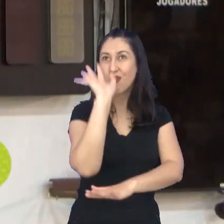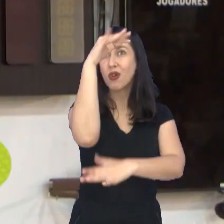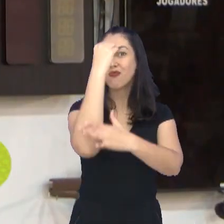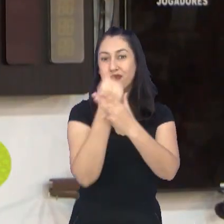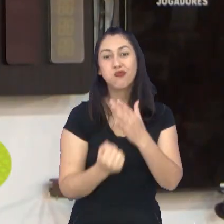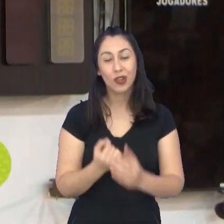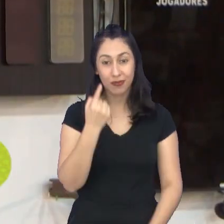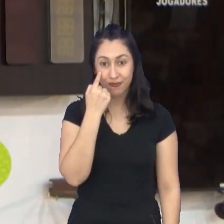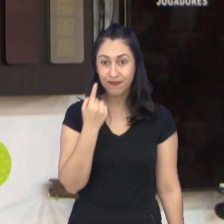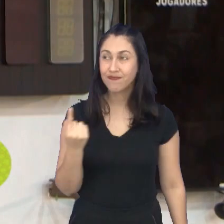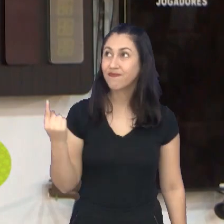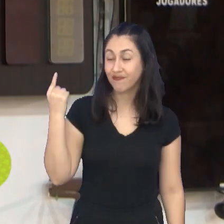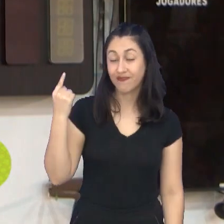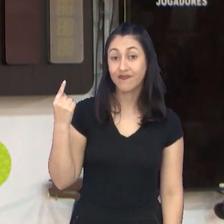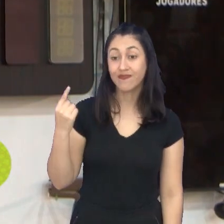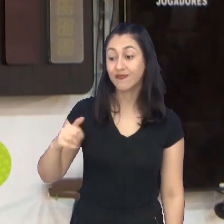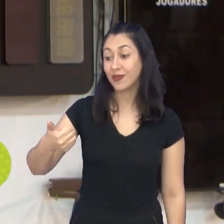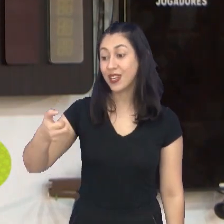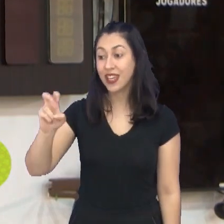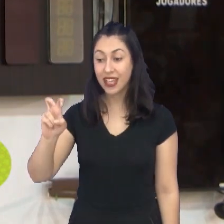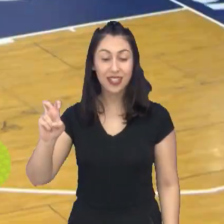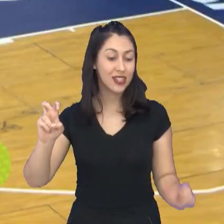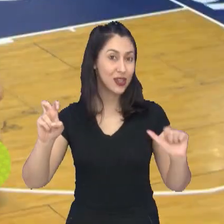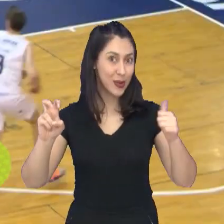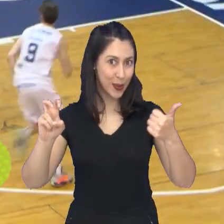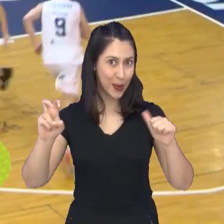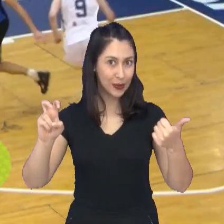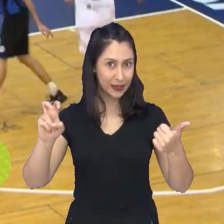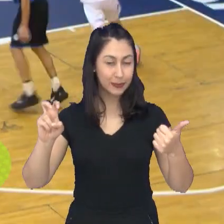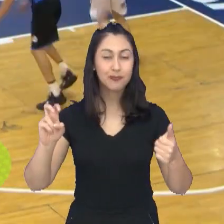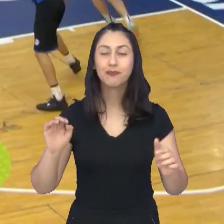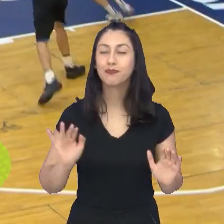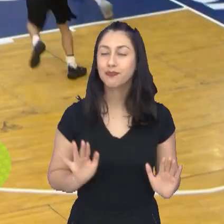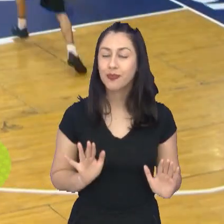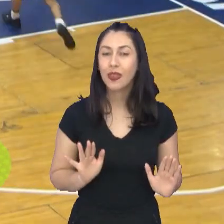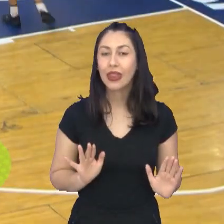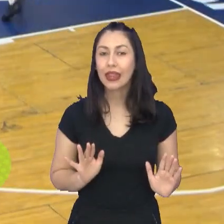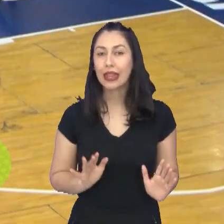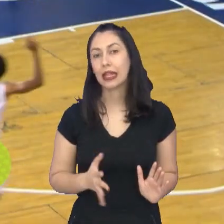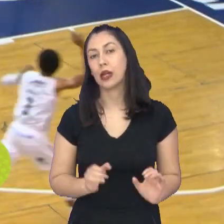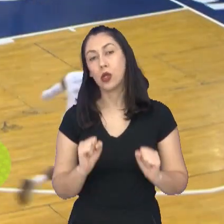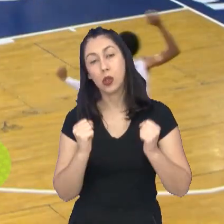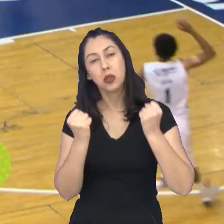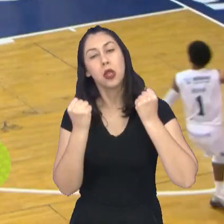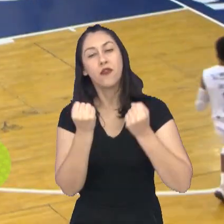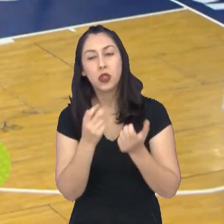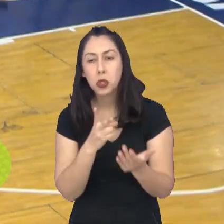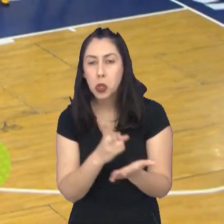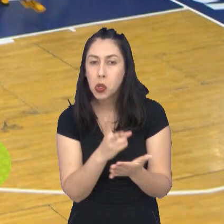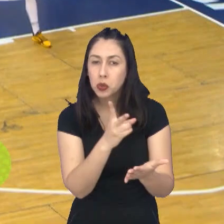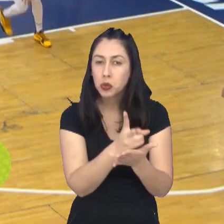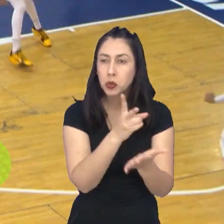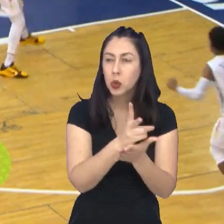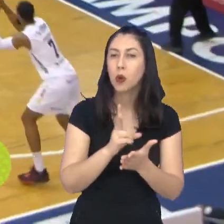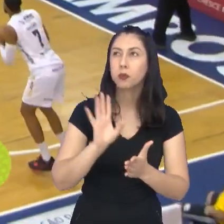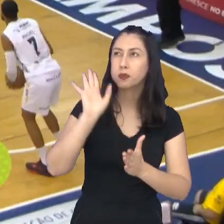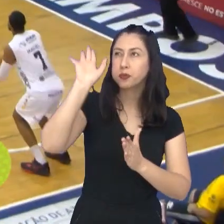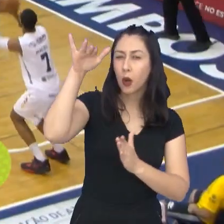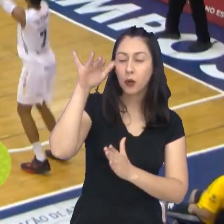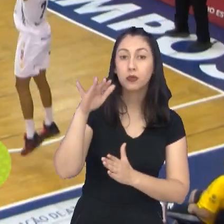com o São José na frente, 15-11. A defesa forte continuou ditando o ritmo no segundo